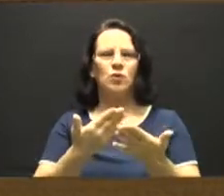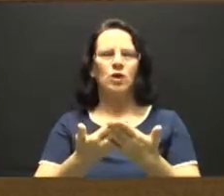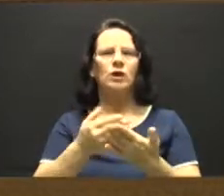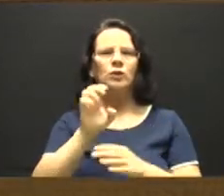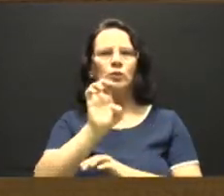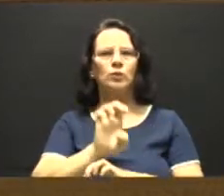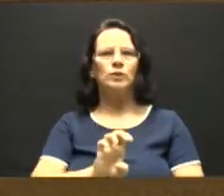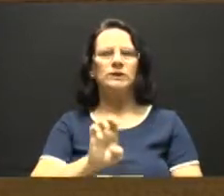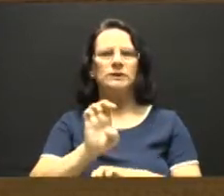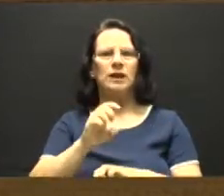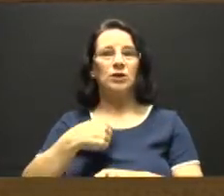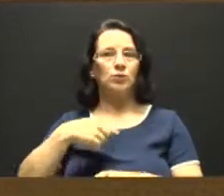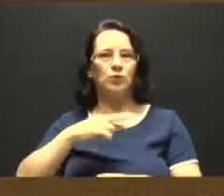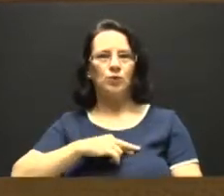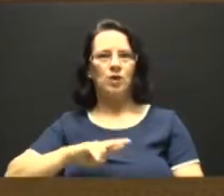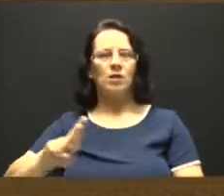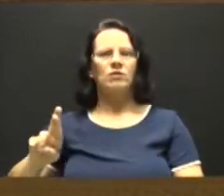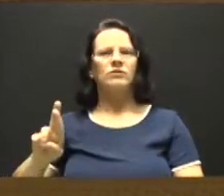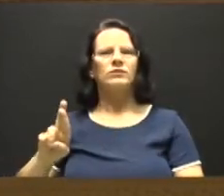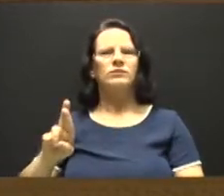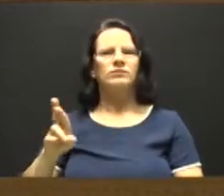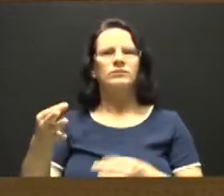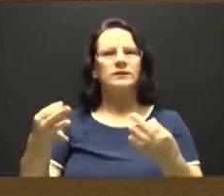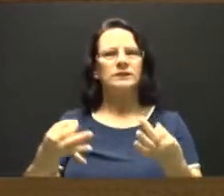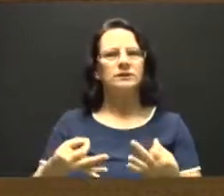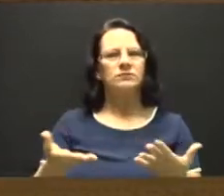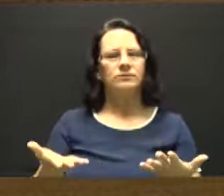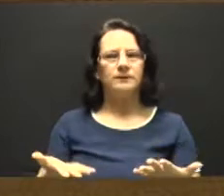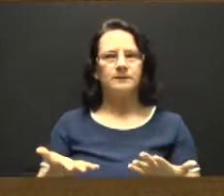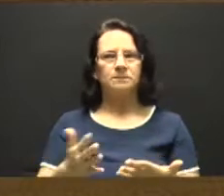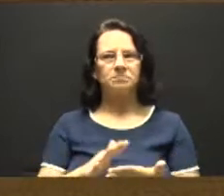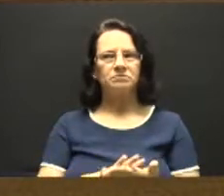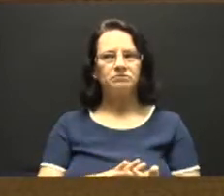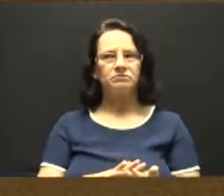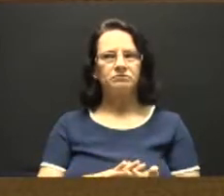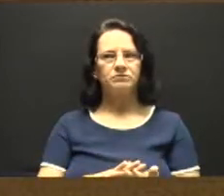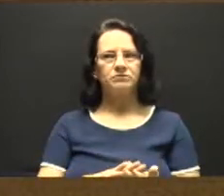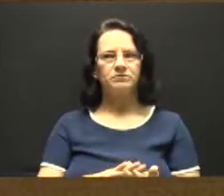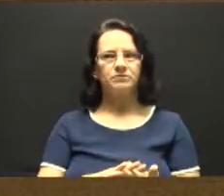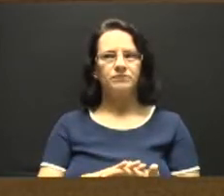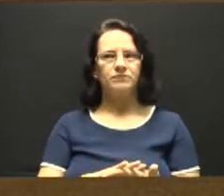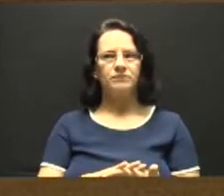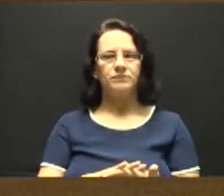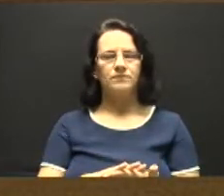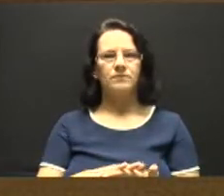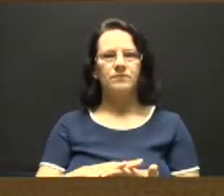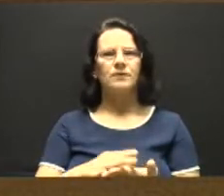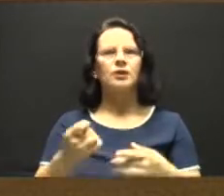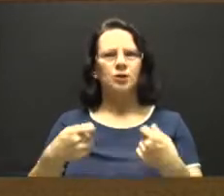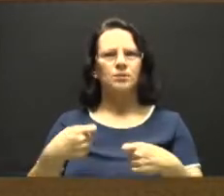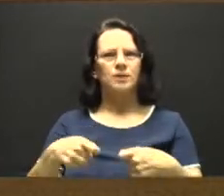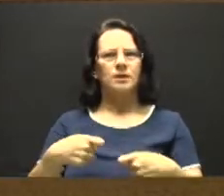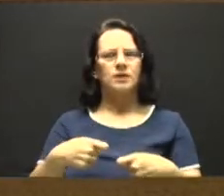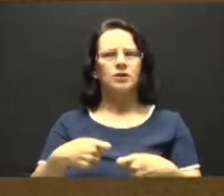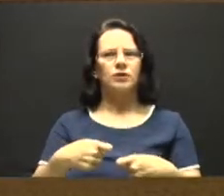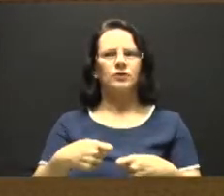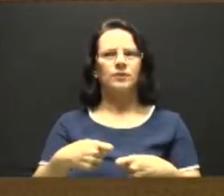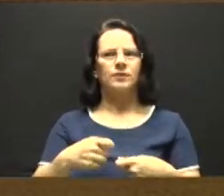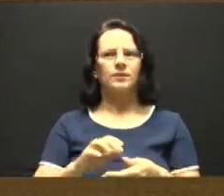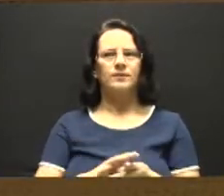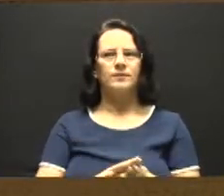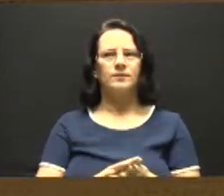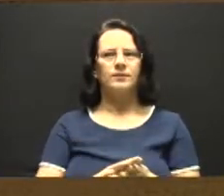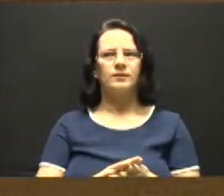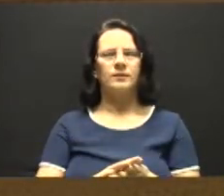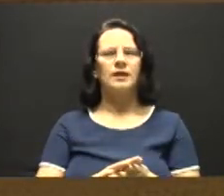eu me disponho a fazer exatamente aquilo que me é devido fazer mas sempre com a